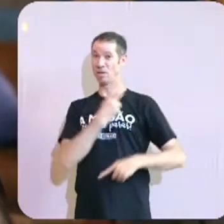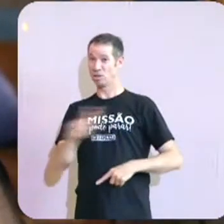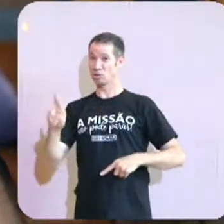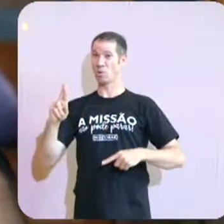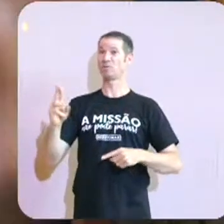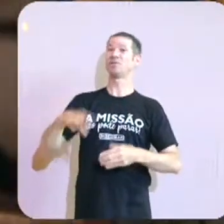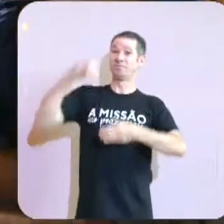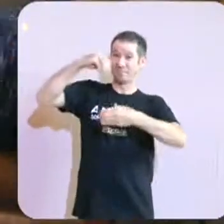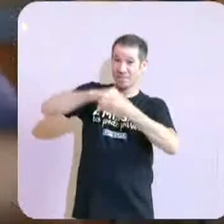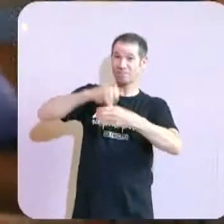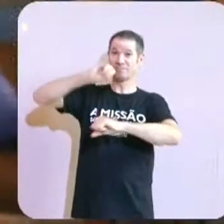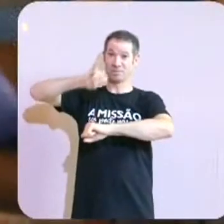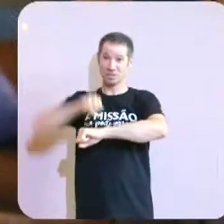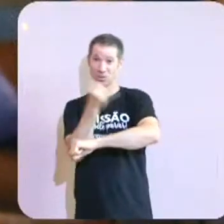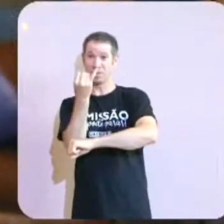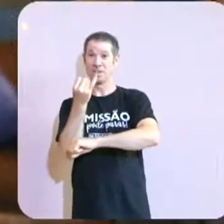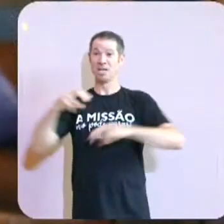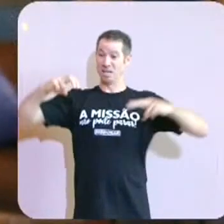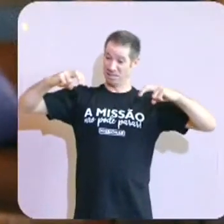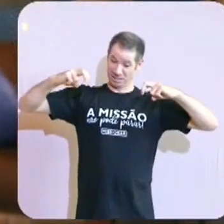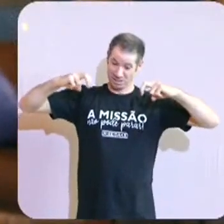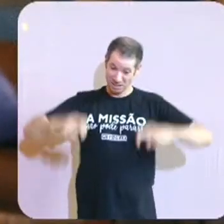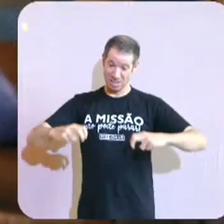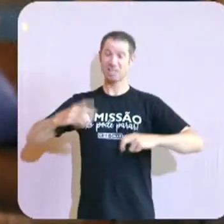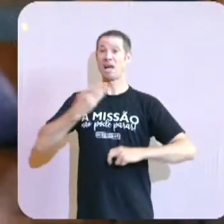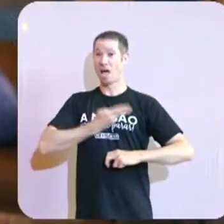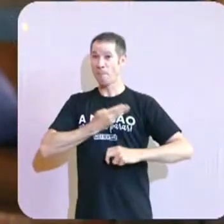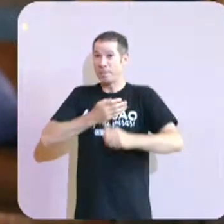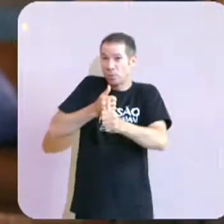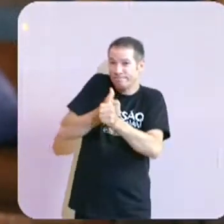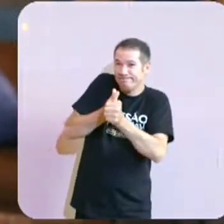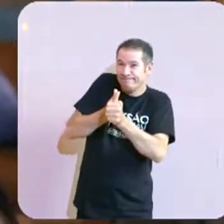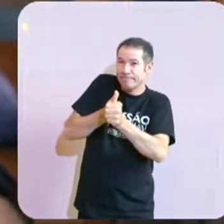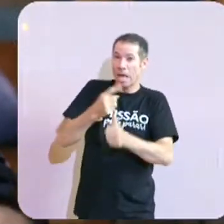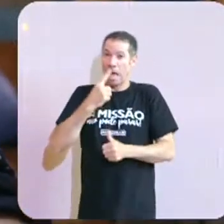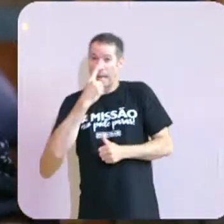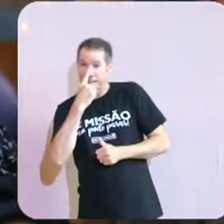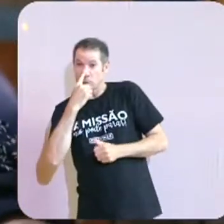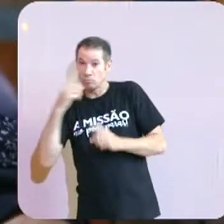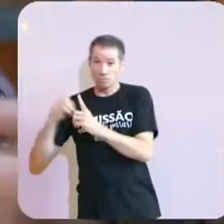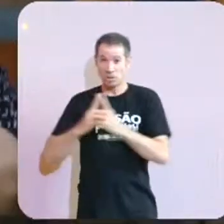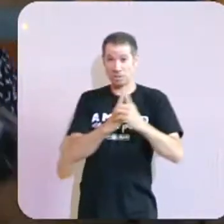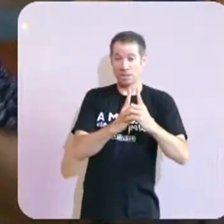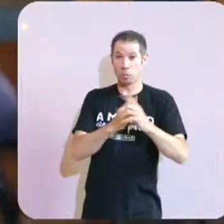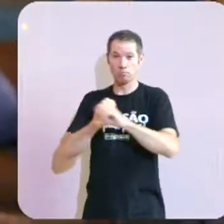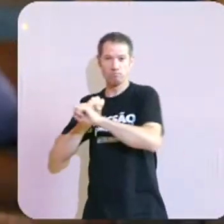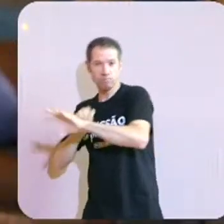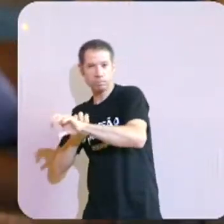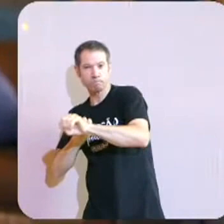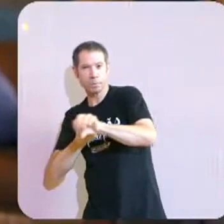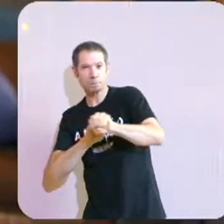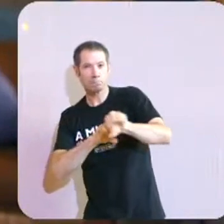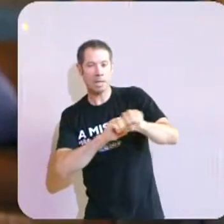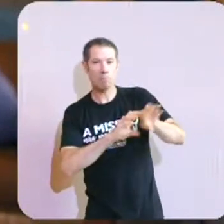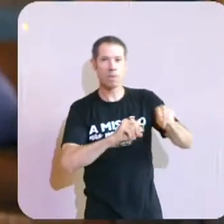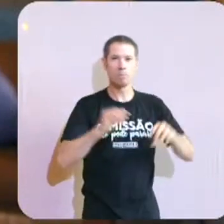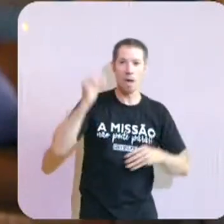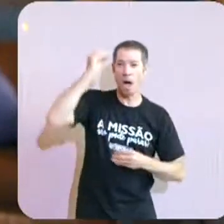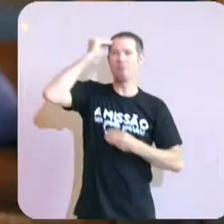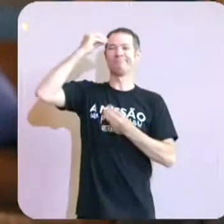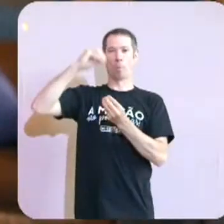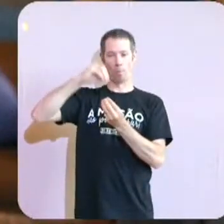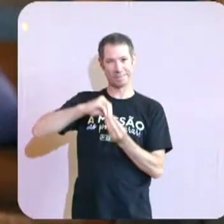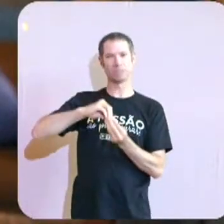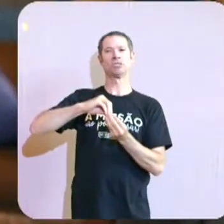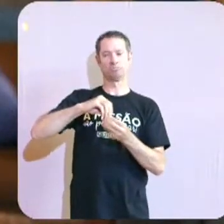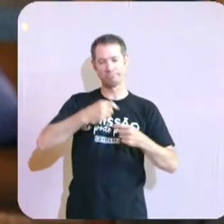de Jerusalém, ele se assenta com aqueles que eram seus amigos mais próximos, os discípulos, e traz para eles alguma compreensão de algumas